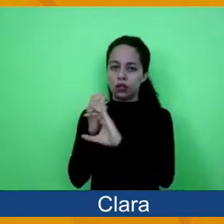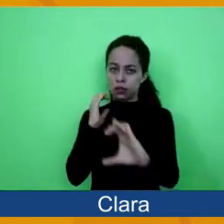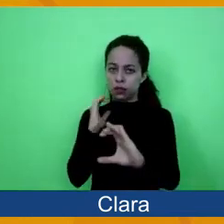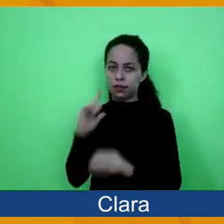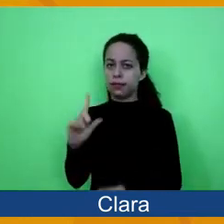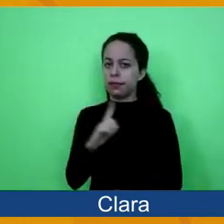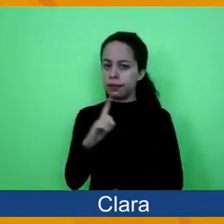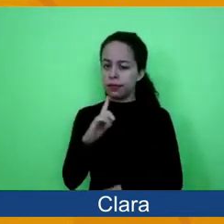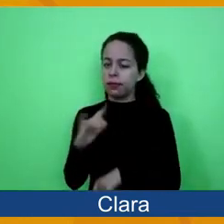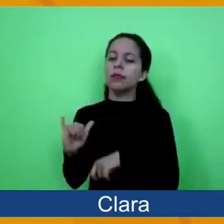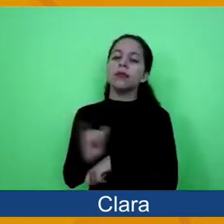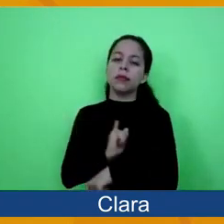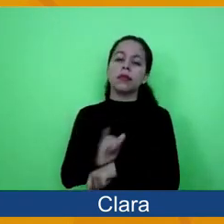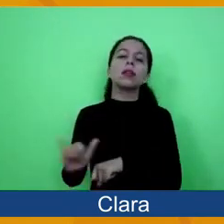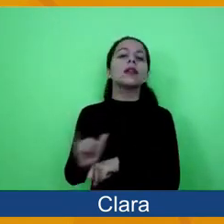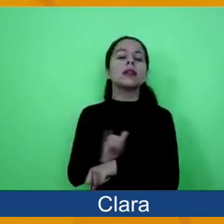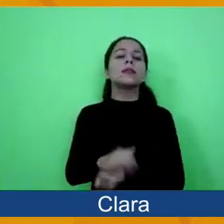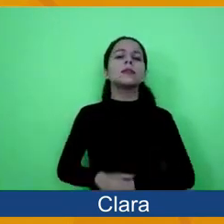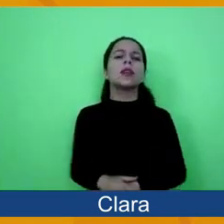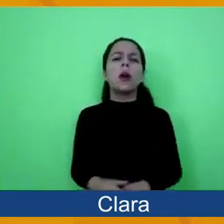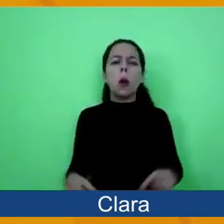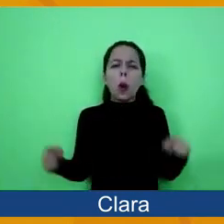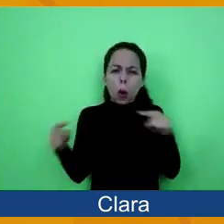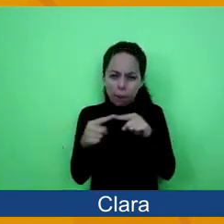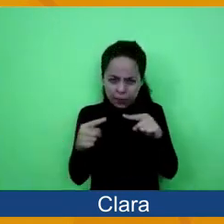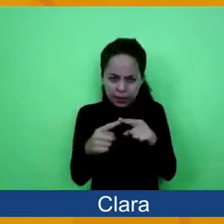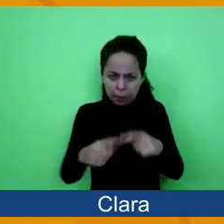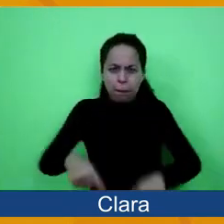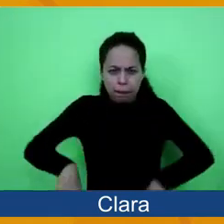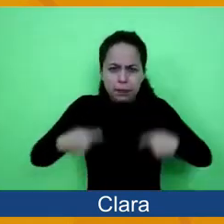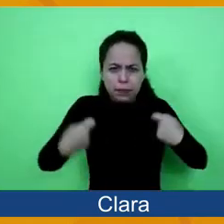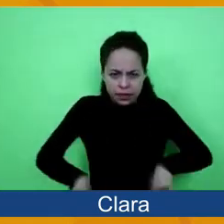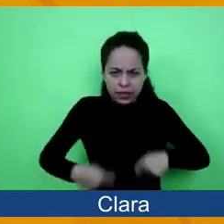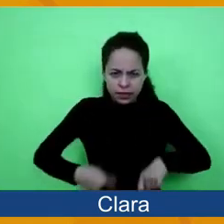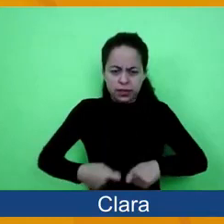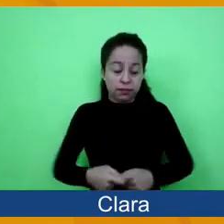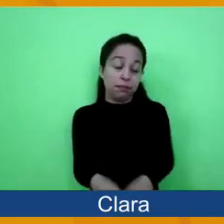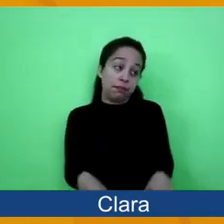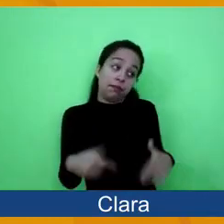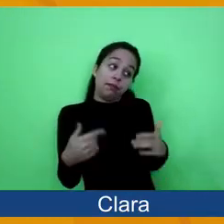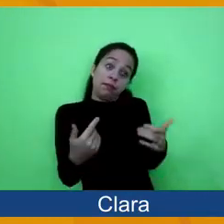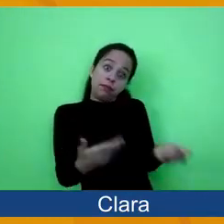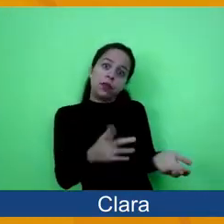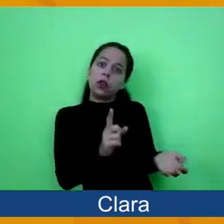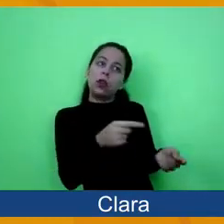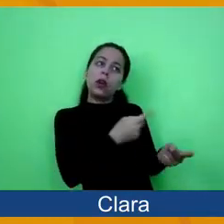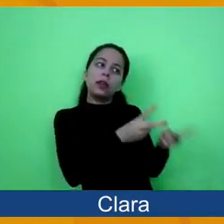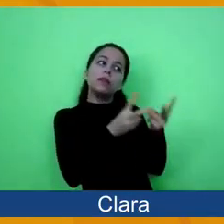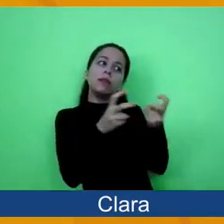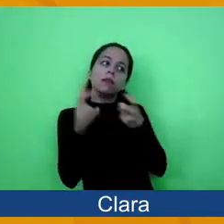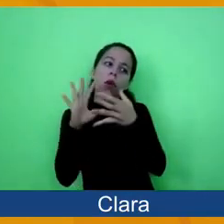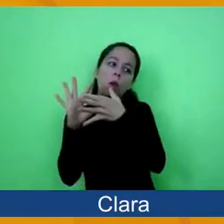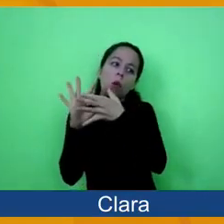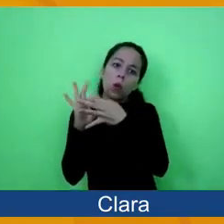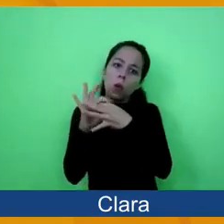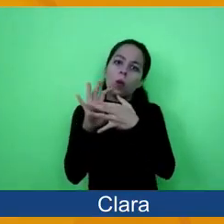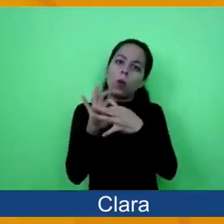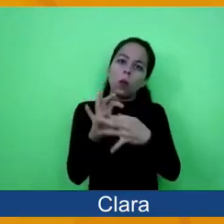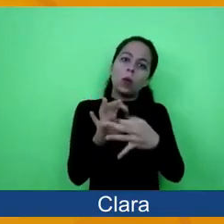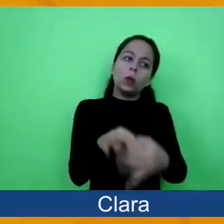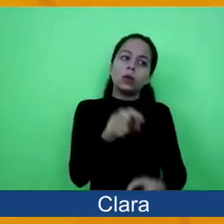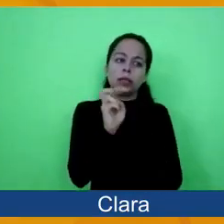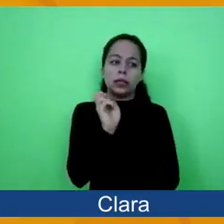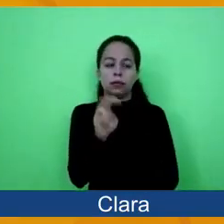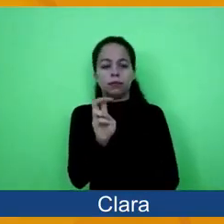são viáveis, são necessárias? Olha, pela trajetória que nós estamos trilhando, se